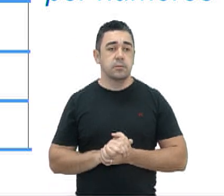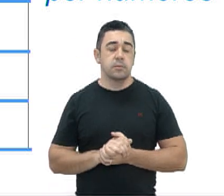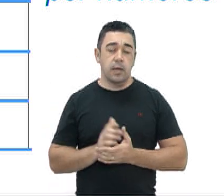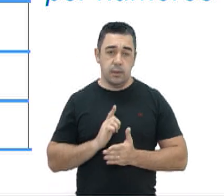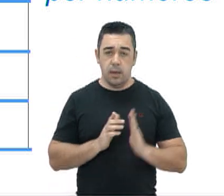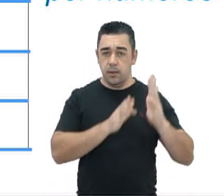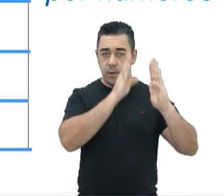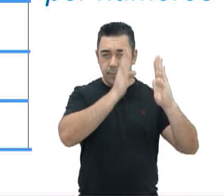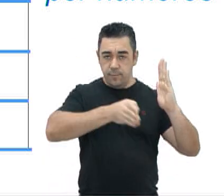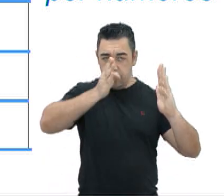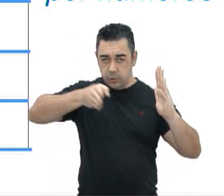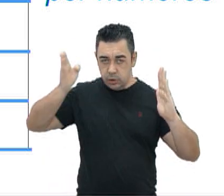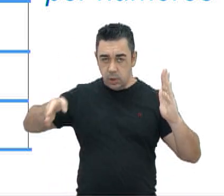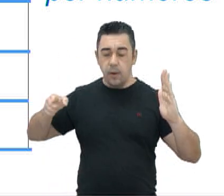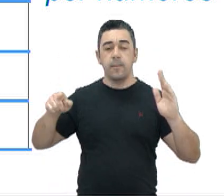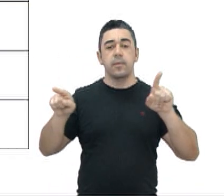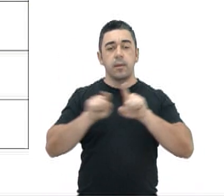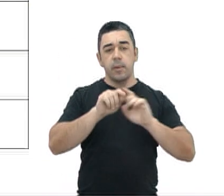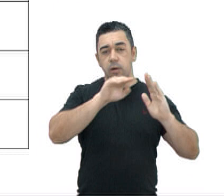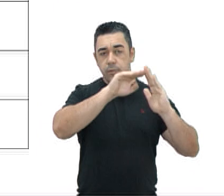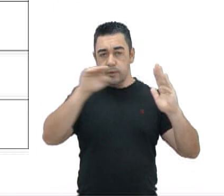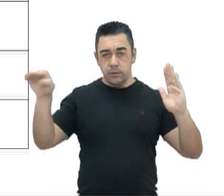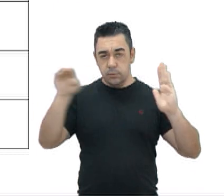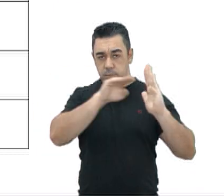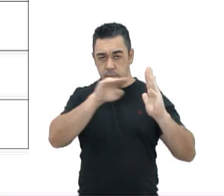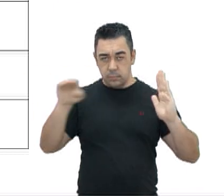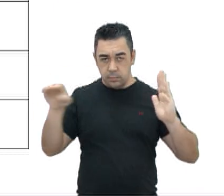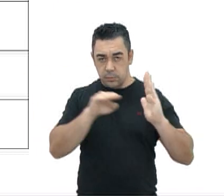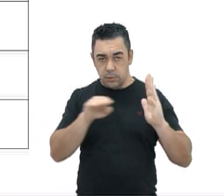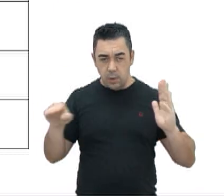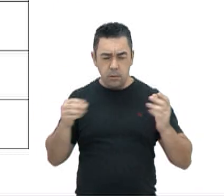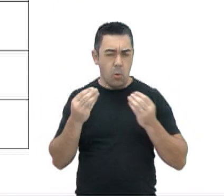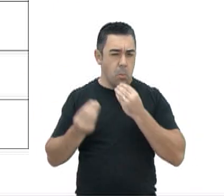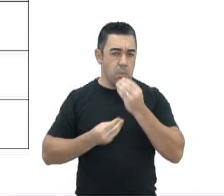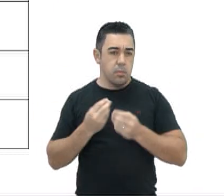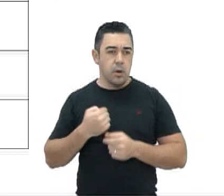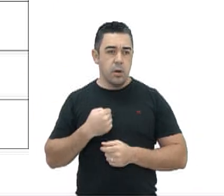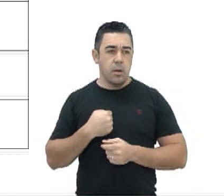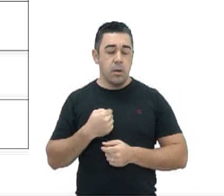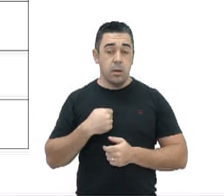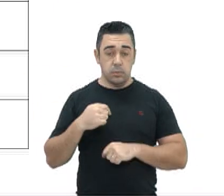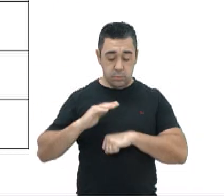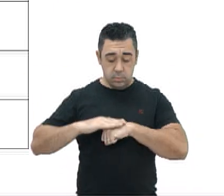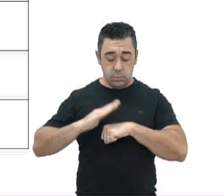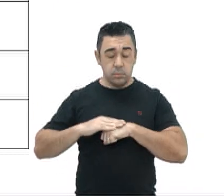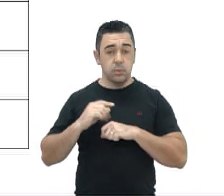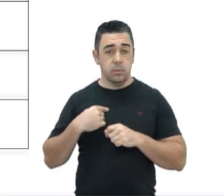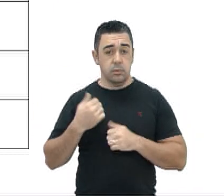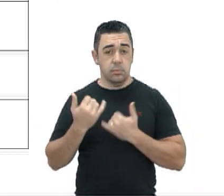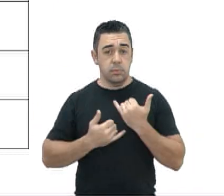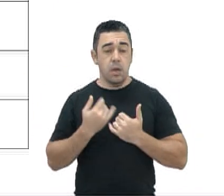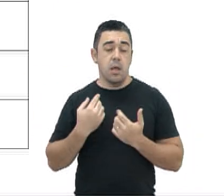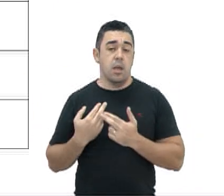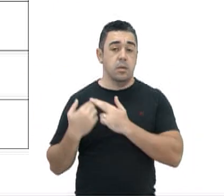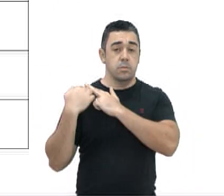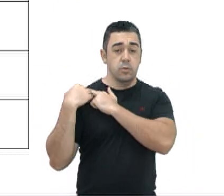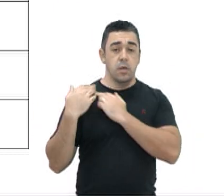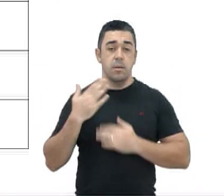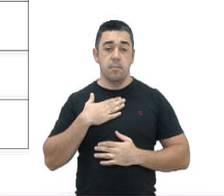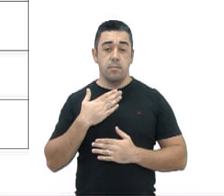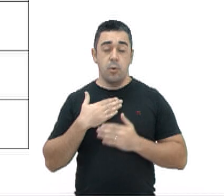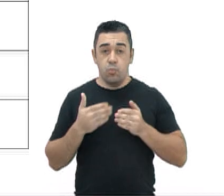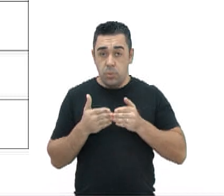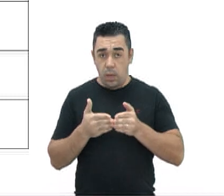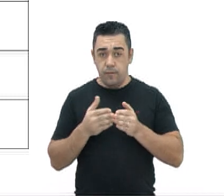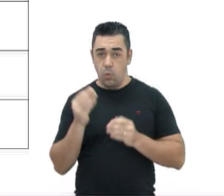linhas verticais e linhas horizontais. Aí, o que nós vamos ver? Cada jogador será responsável por colocar os seus